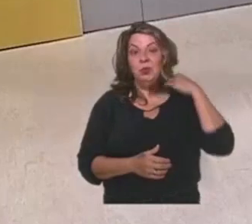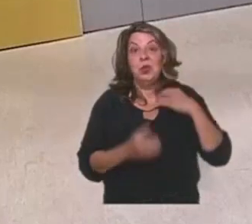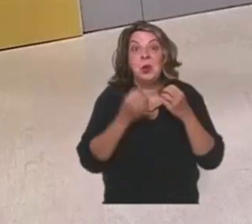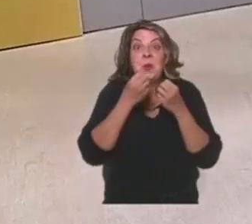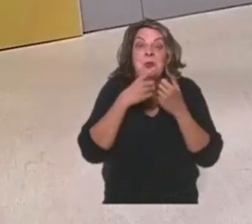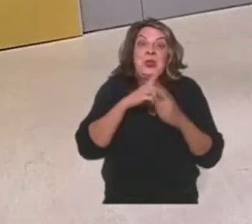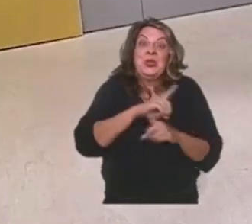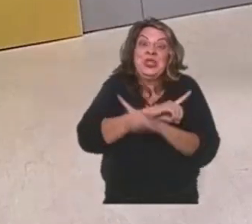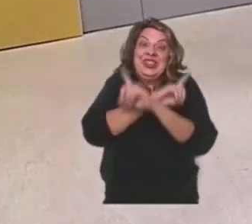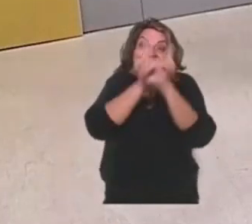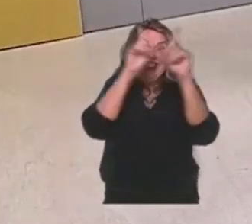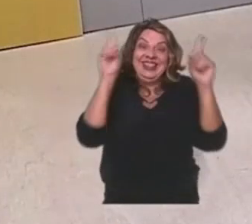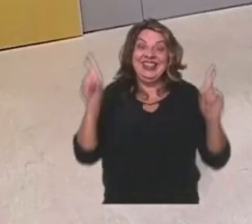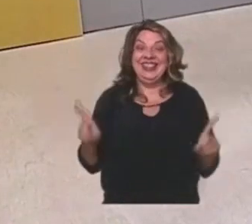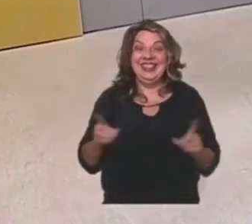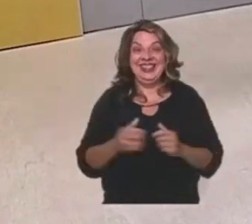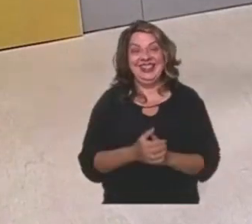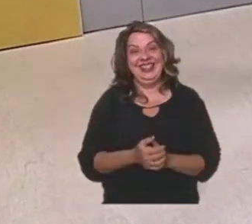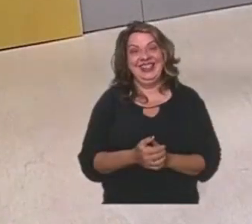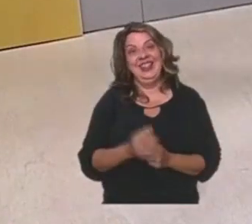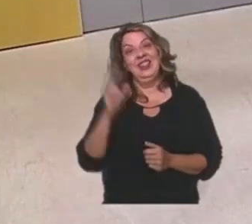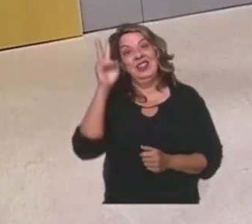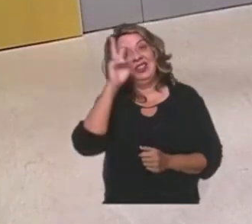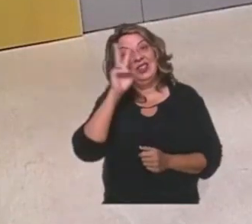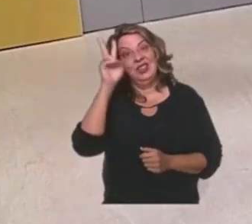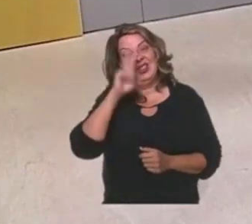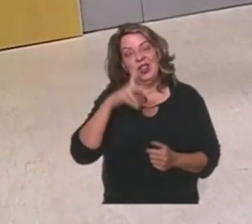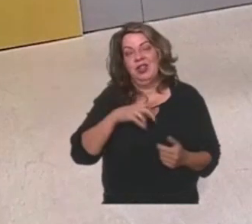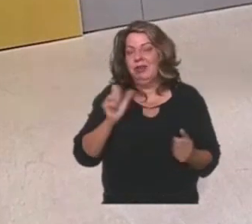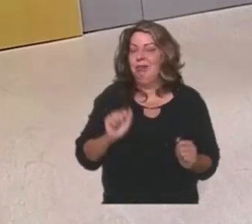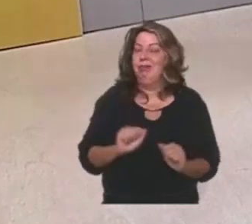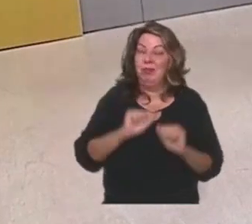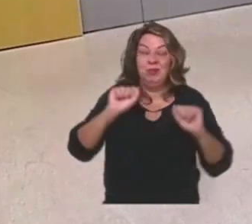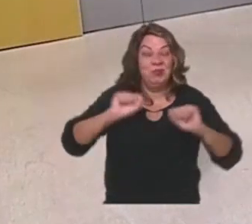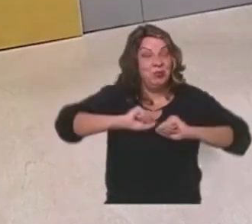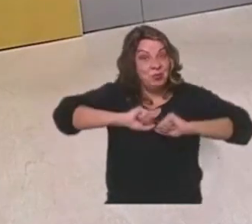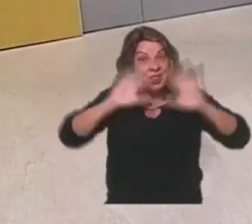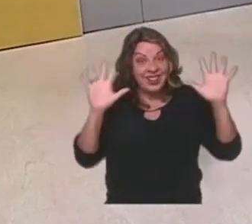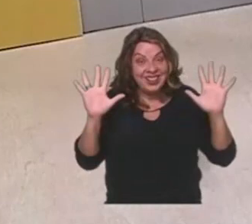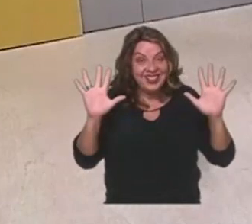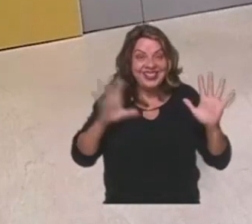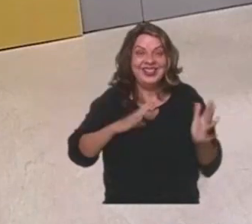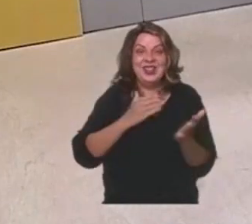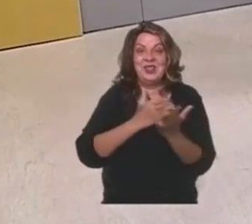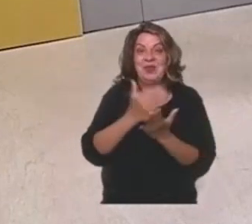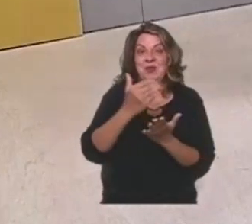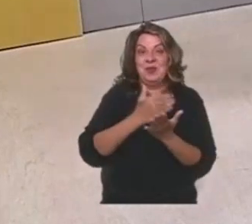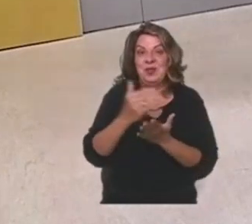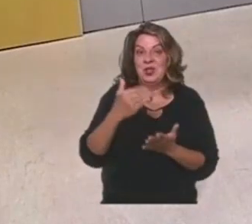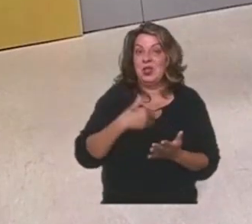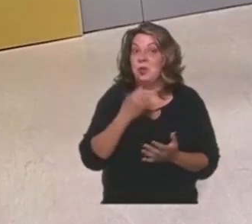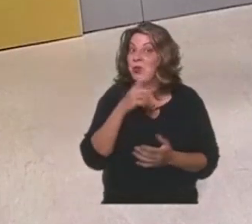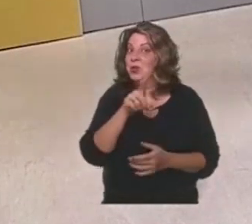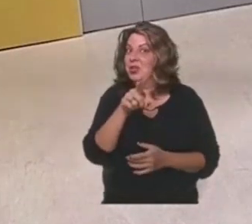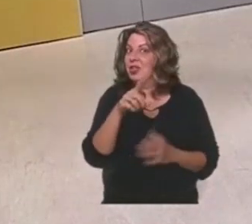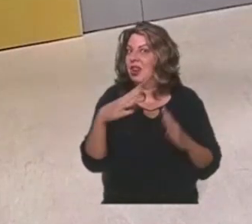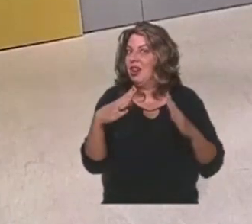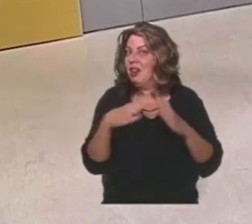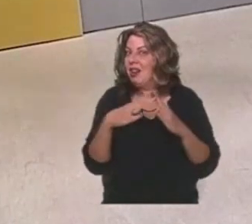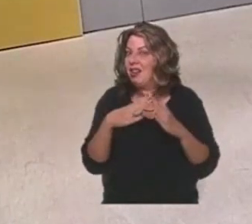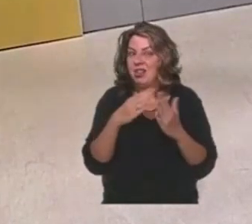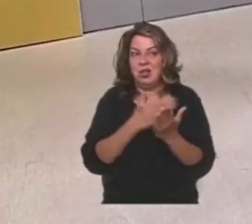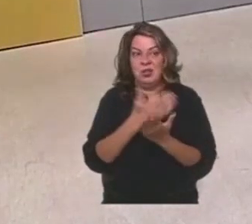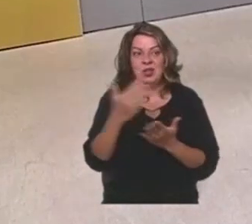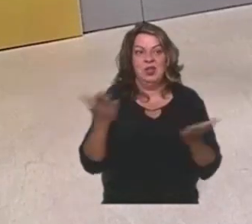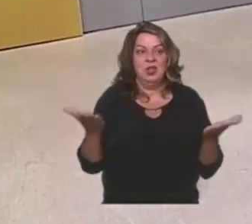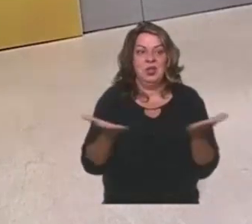Bom dia, bom dia, bom dia! Com essas histórias aí maravilhosas dos nossos contemplados, a gente começa. Bom dia para você que está em casa, está começando